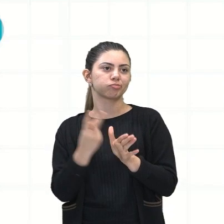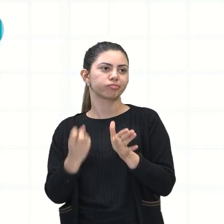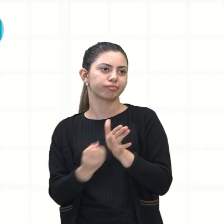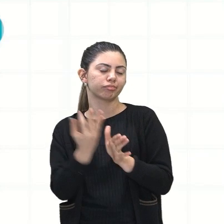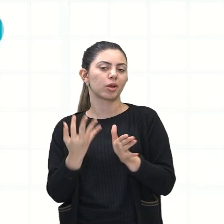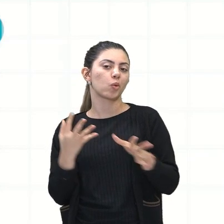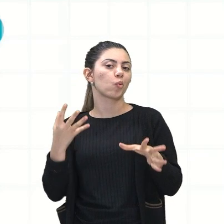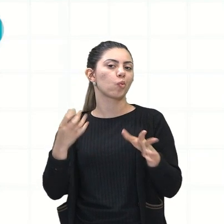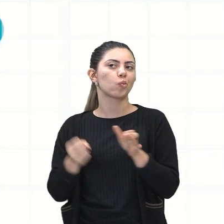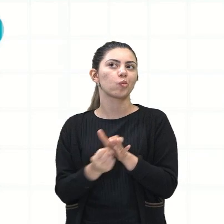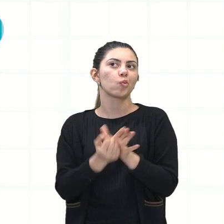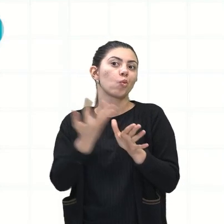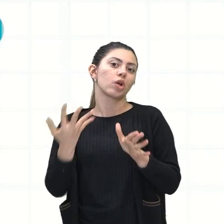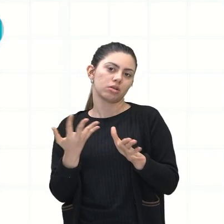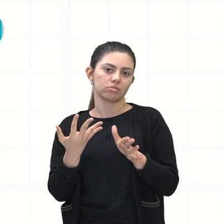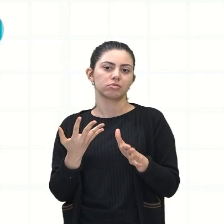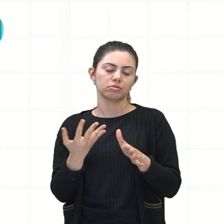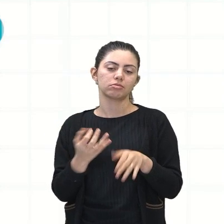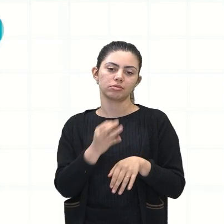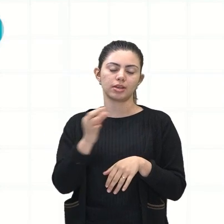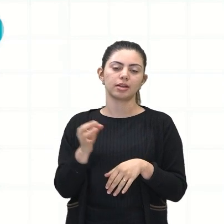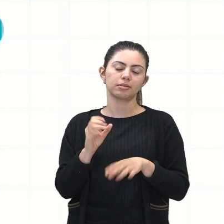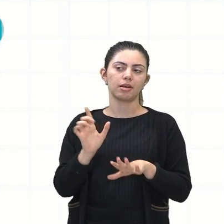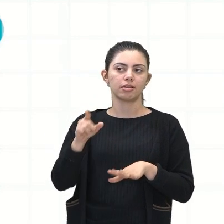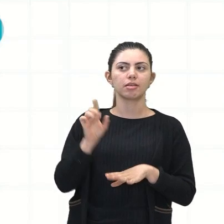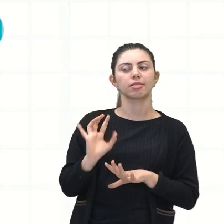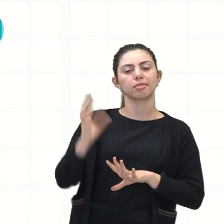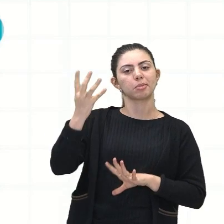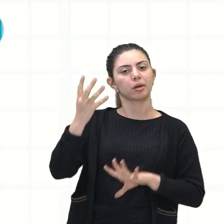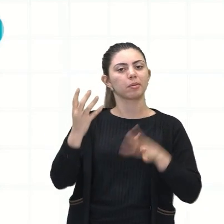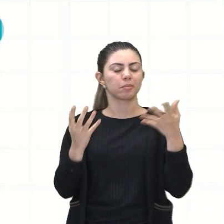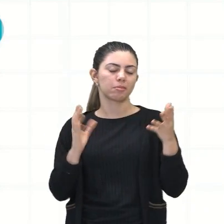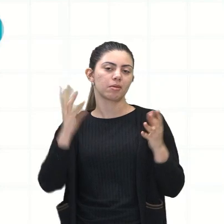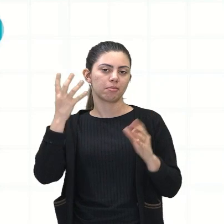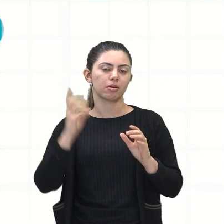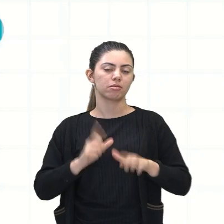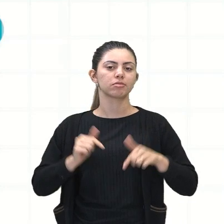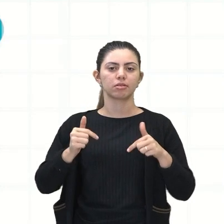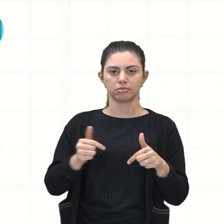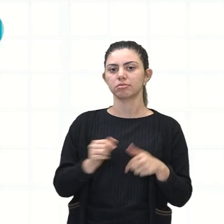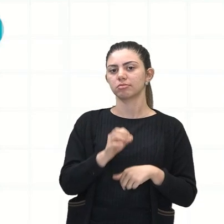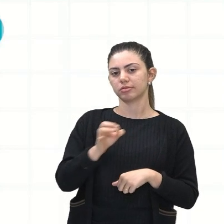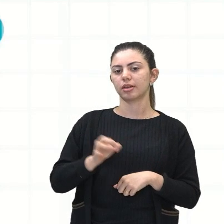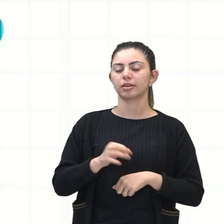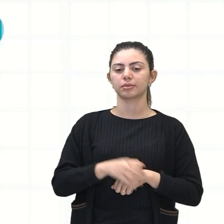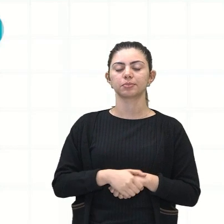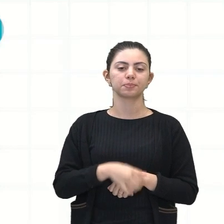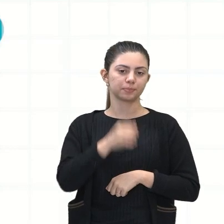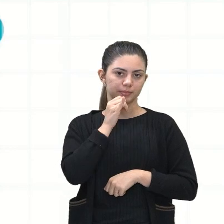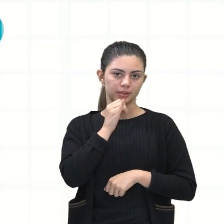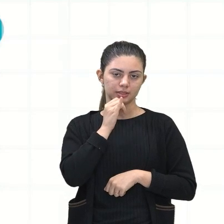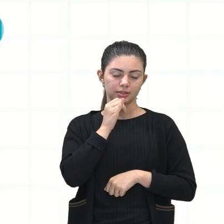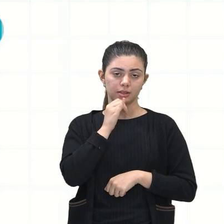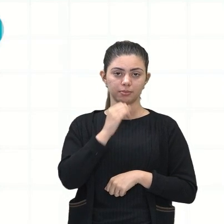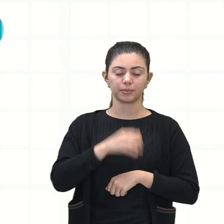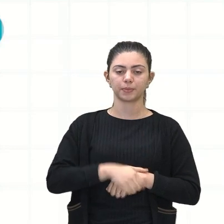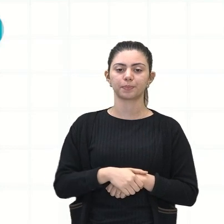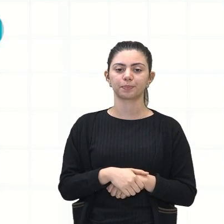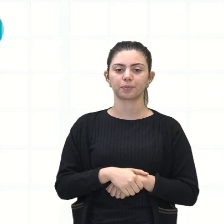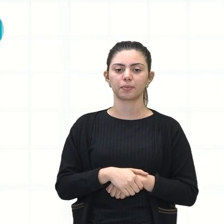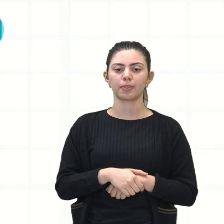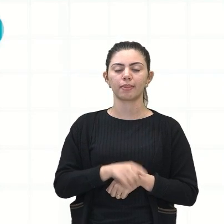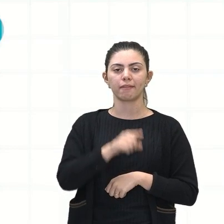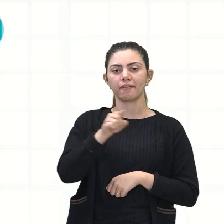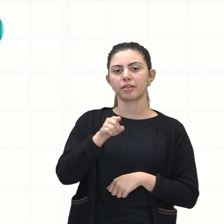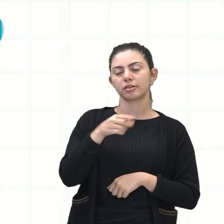né? Frequência com que as nossas ações acontecem. Por exemplo, você fala, eu